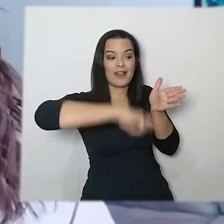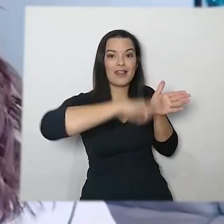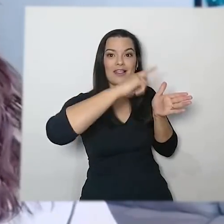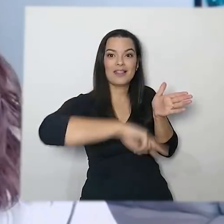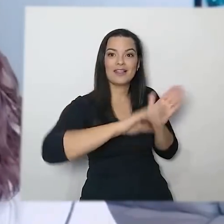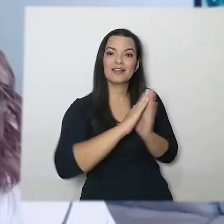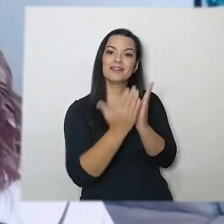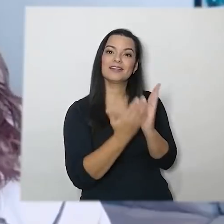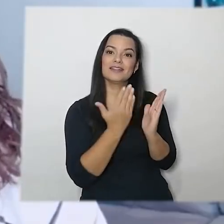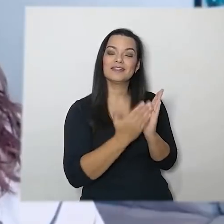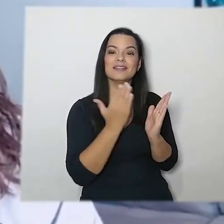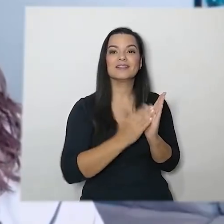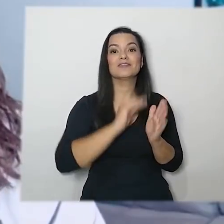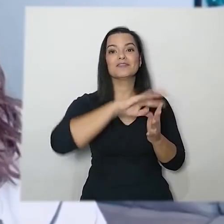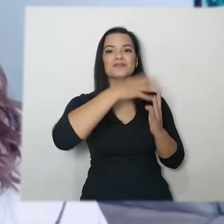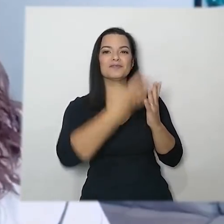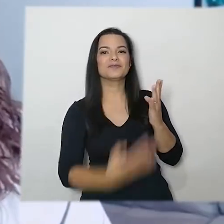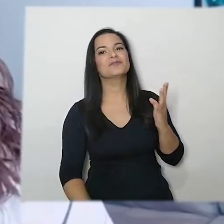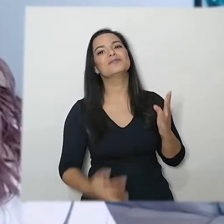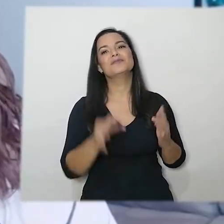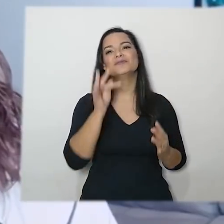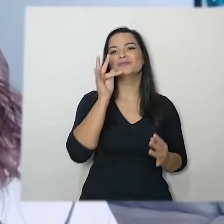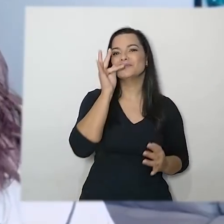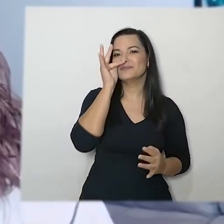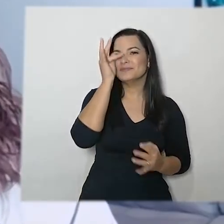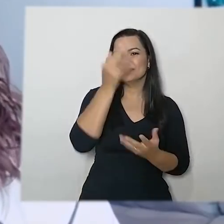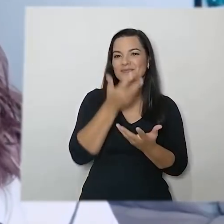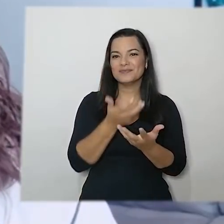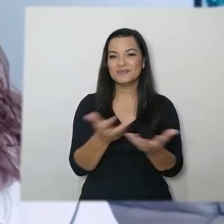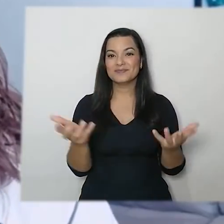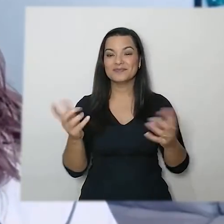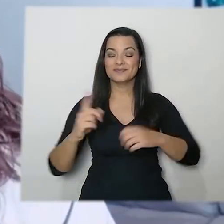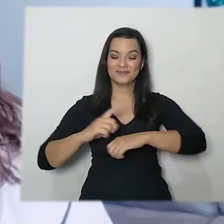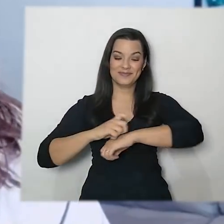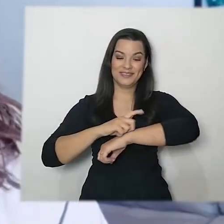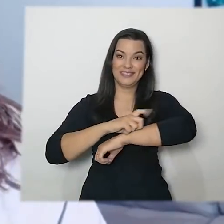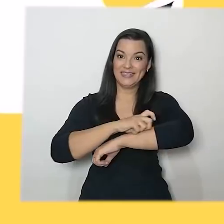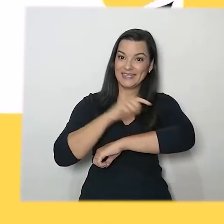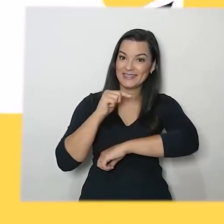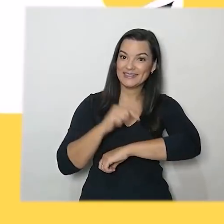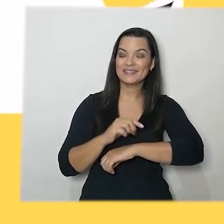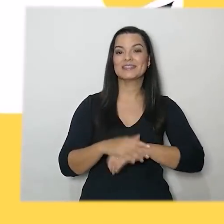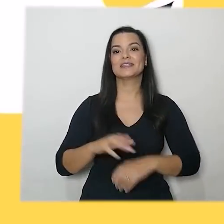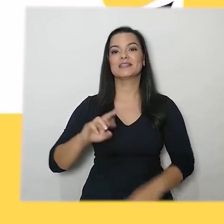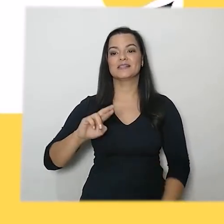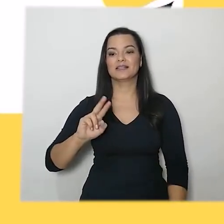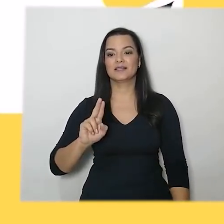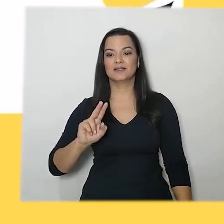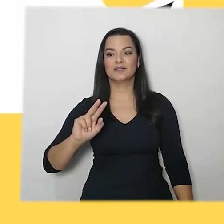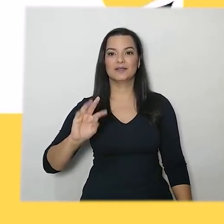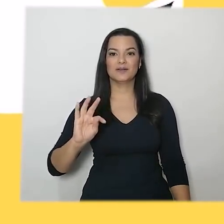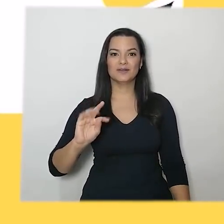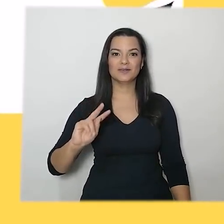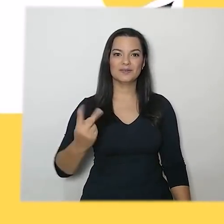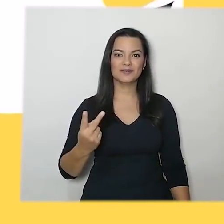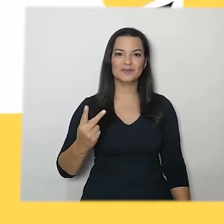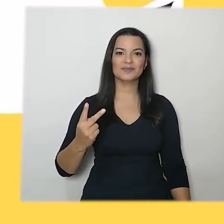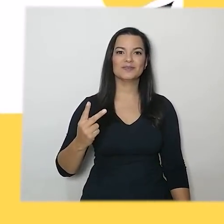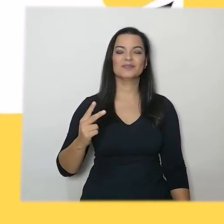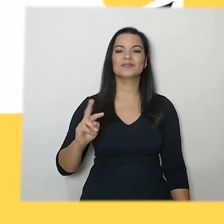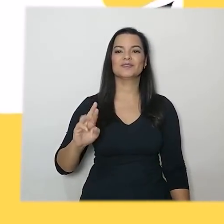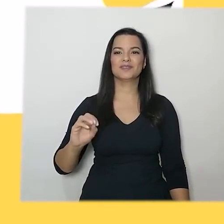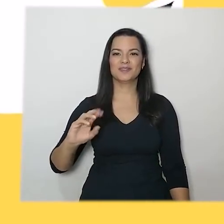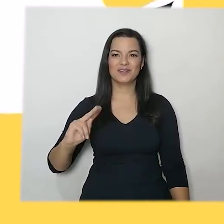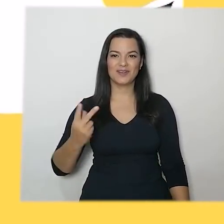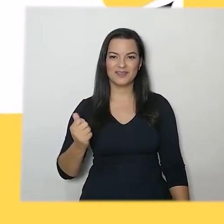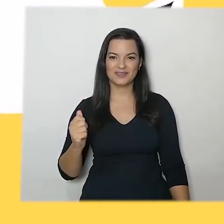do livro A Primavera da Lagarta, de Ruth Rocha. A Primavera da Lagarta,